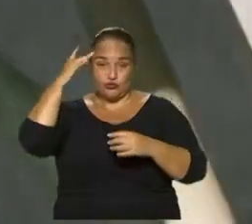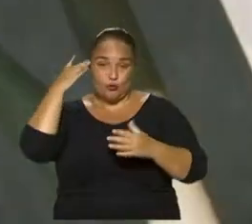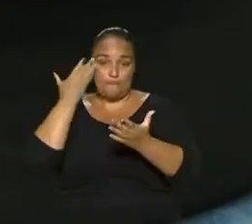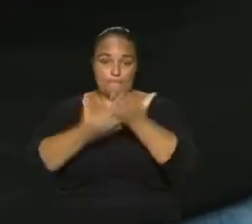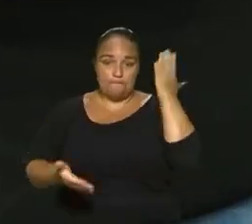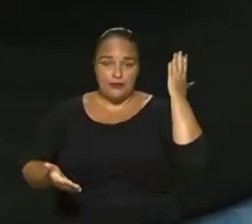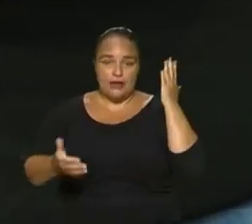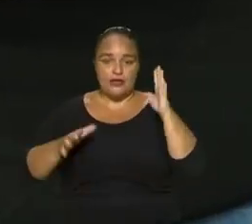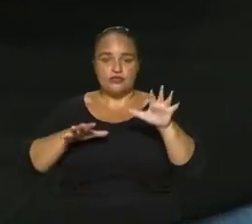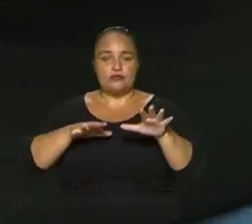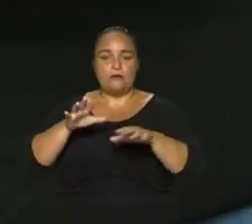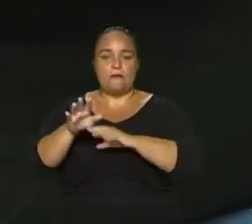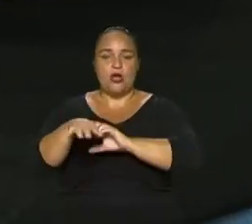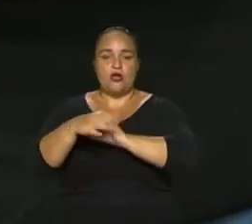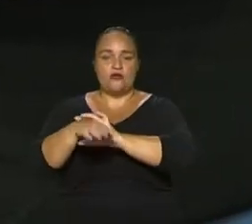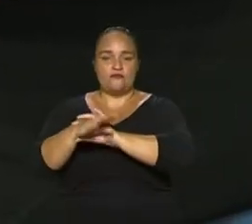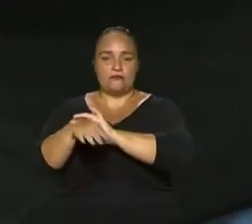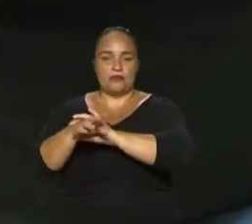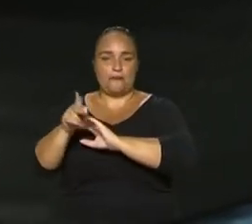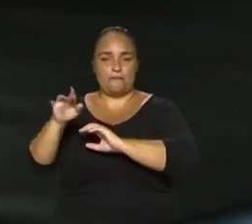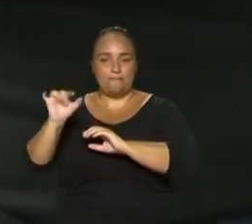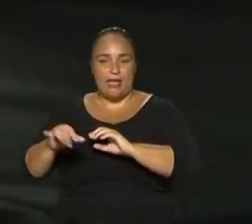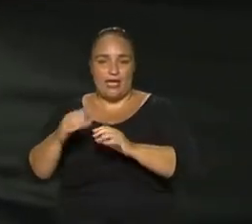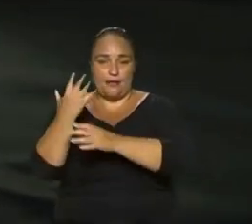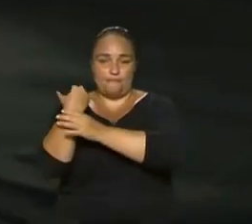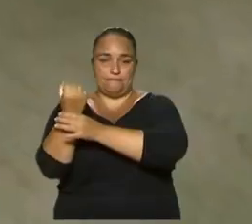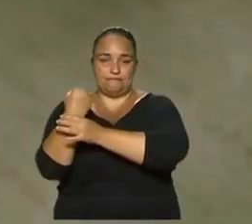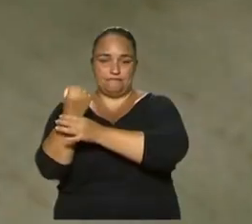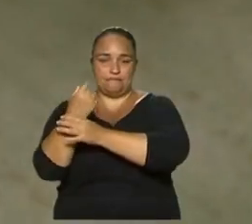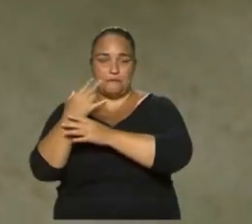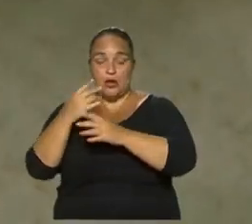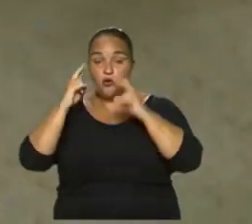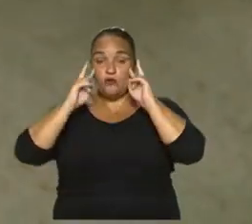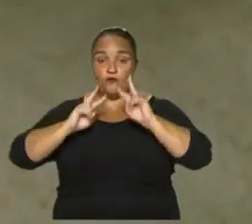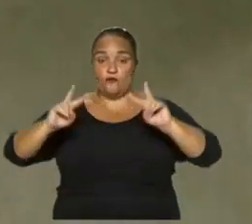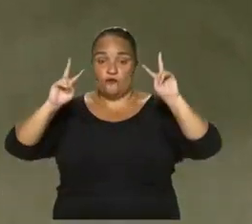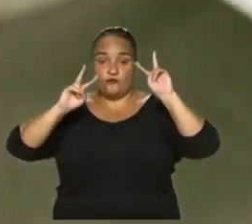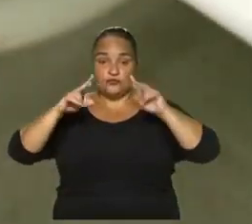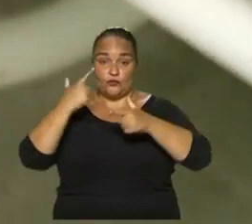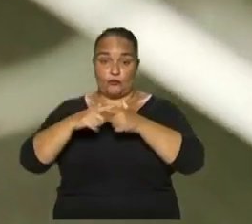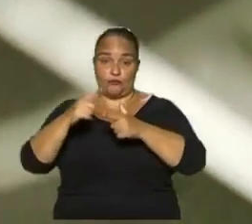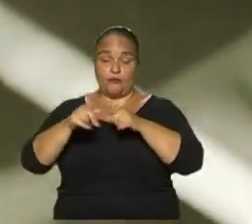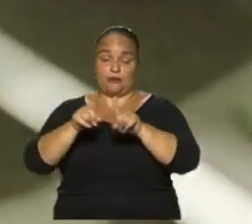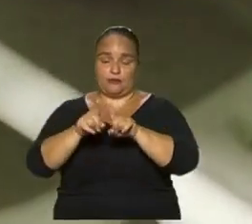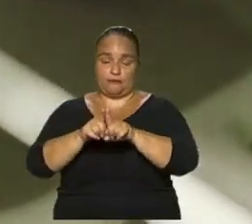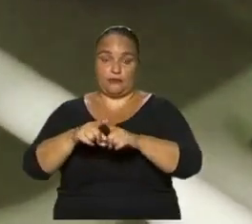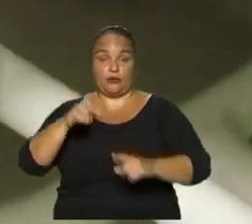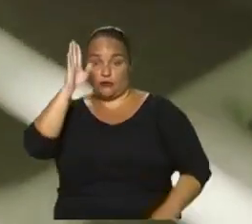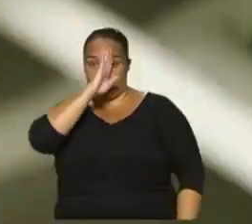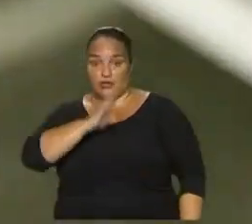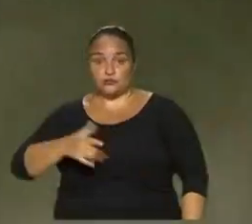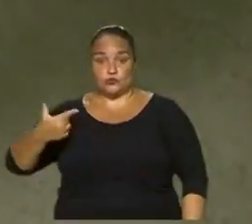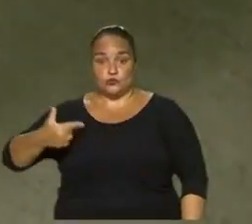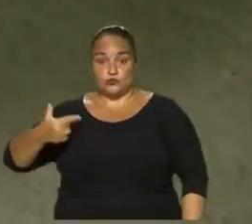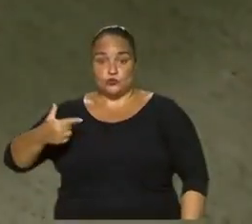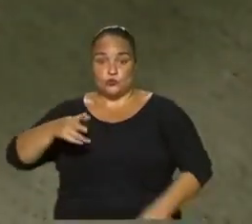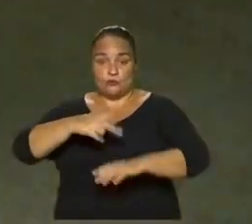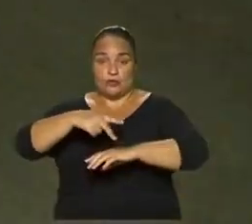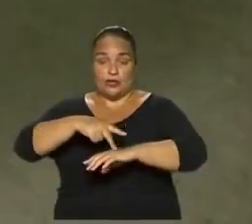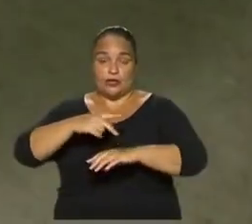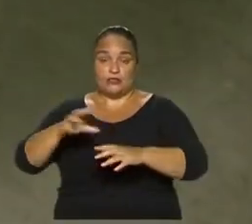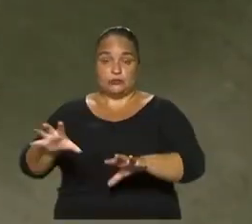o movimento dos pés e mãos ou desenvolvem problemas de visão. O Brasil é o segundo país mais atingido